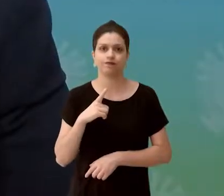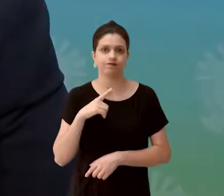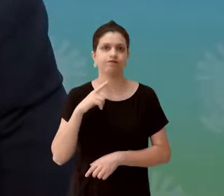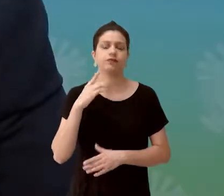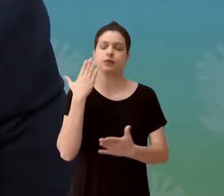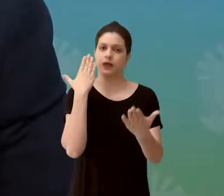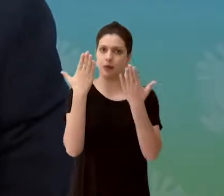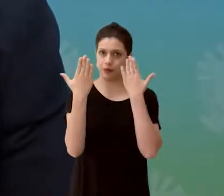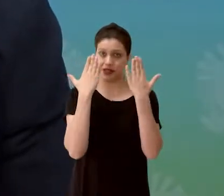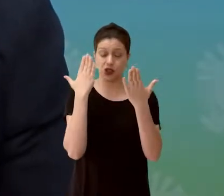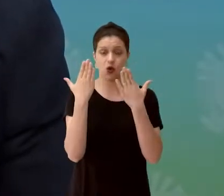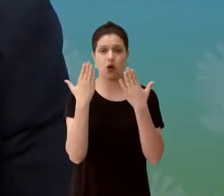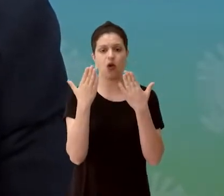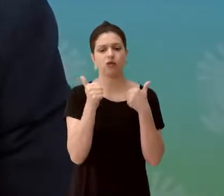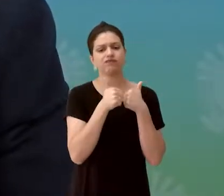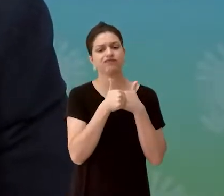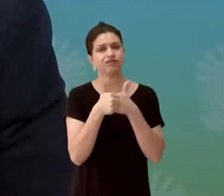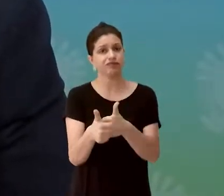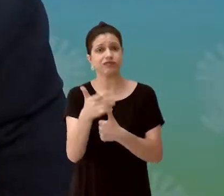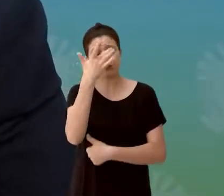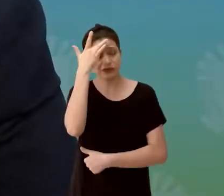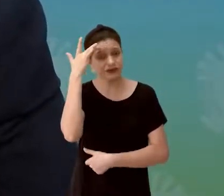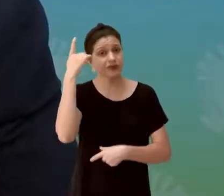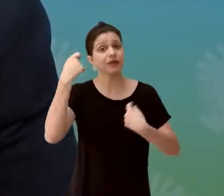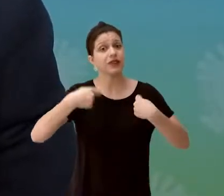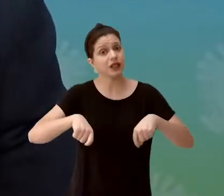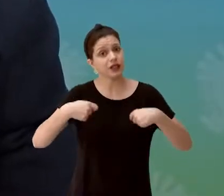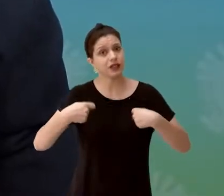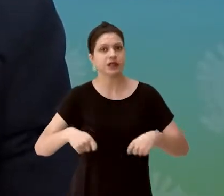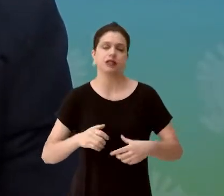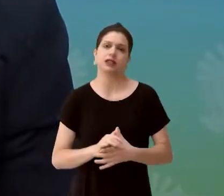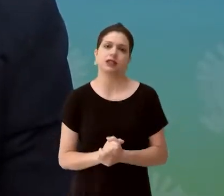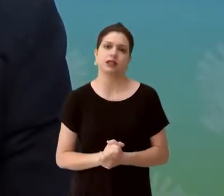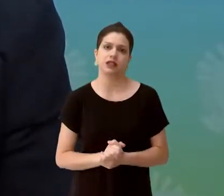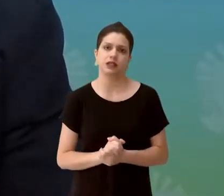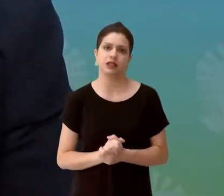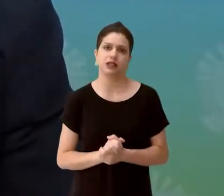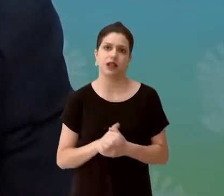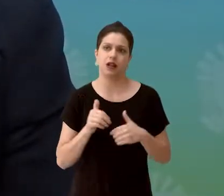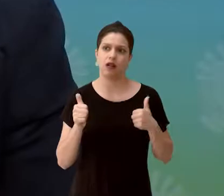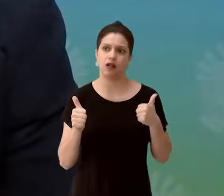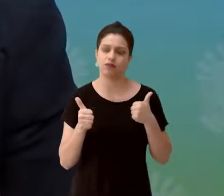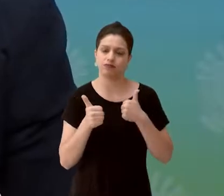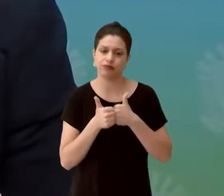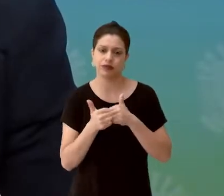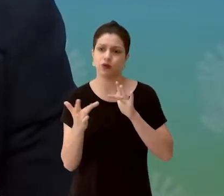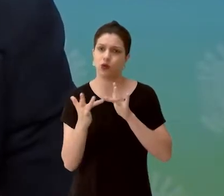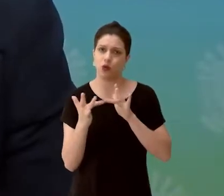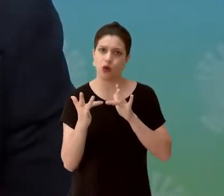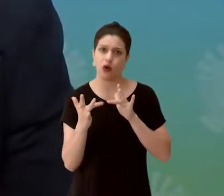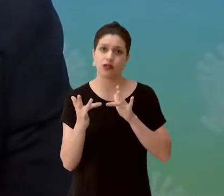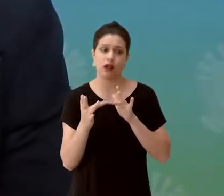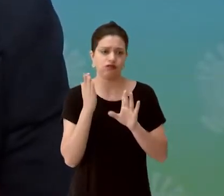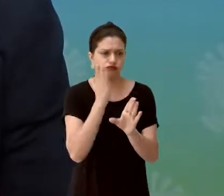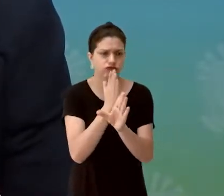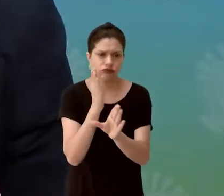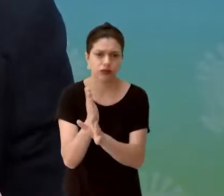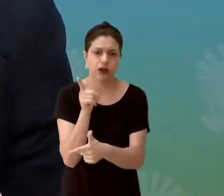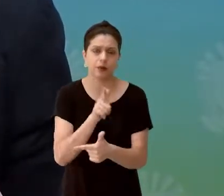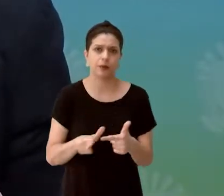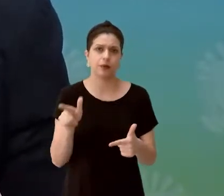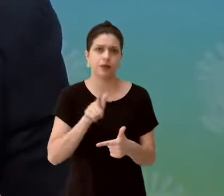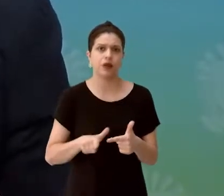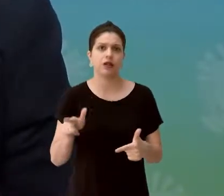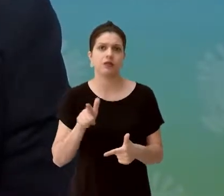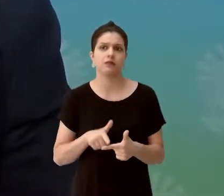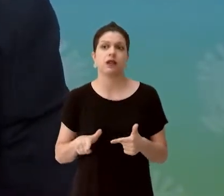Estado apresenta psicólogos para fazer esse acompanhamento, que essas pessoas sejam assistidas de maneira mais próxima, sejam detectados